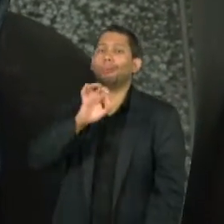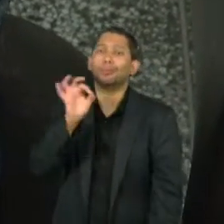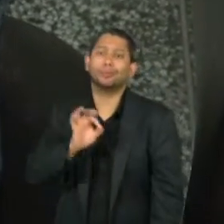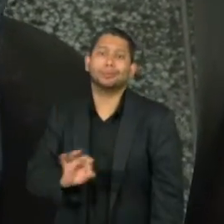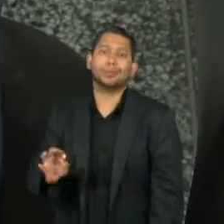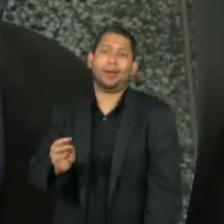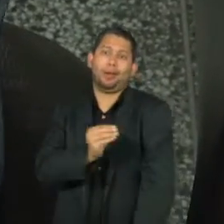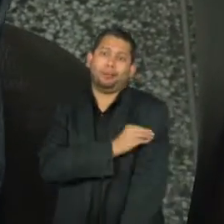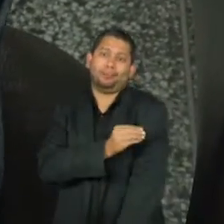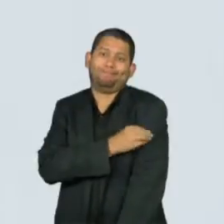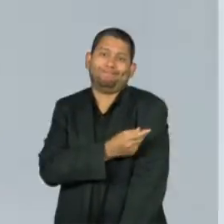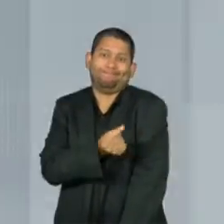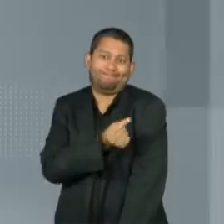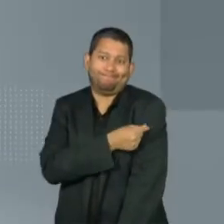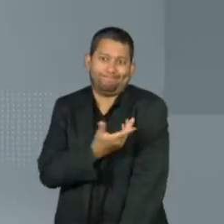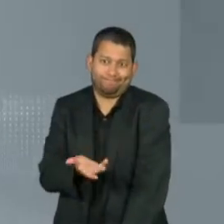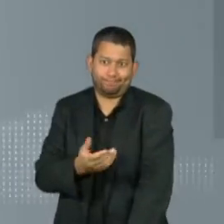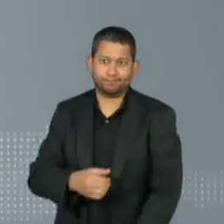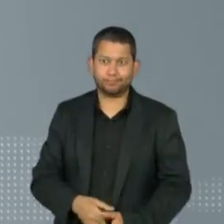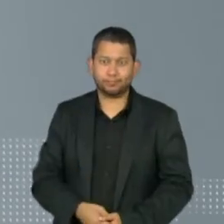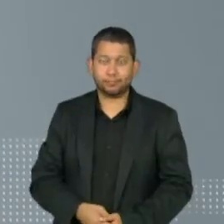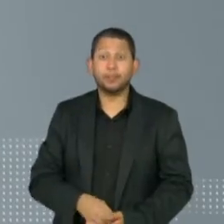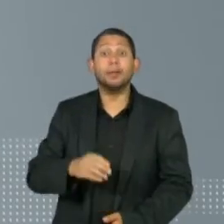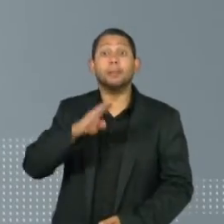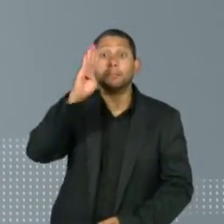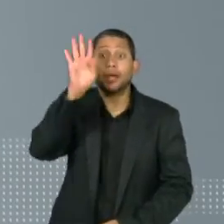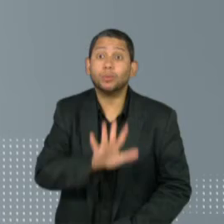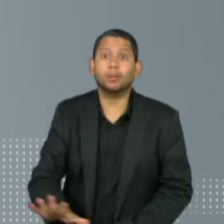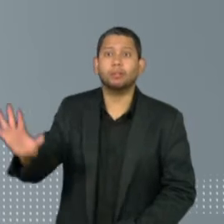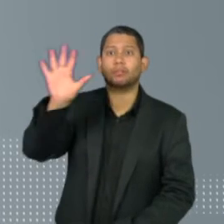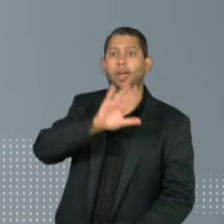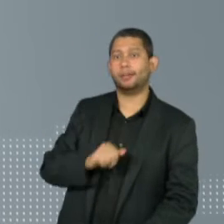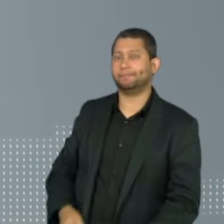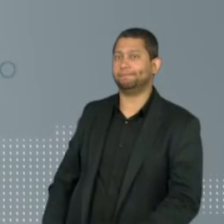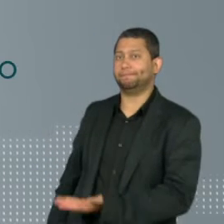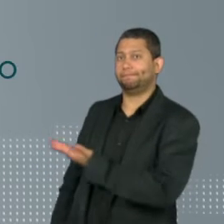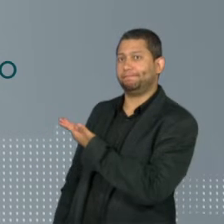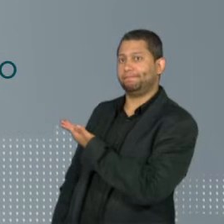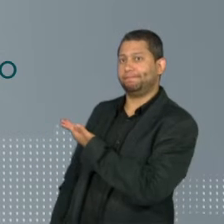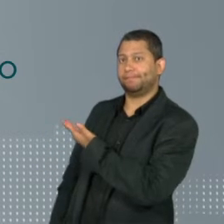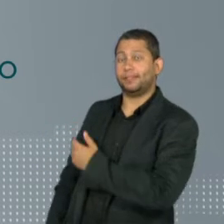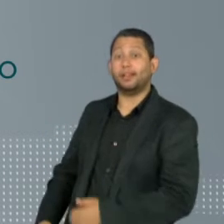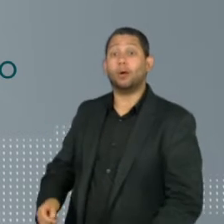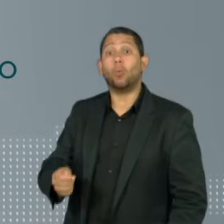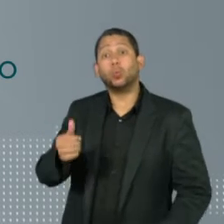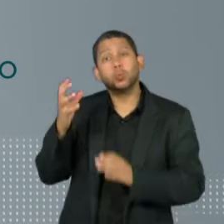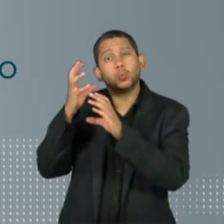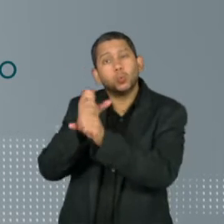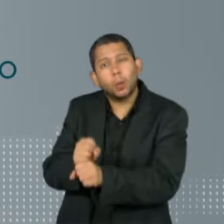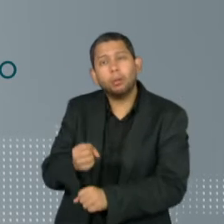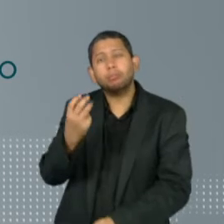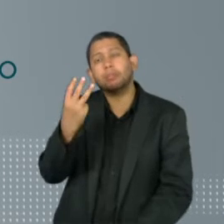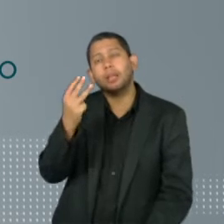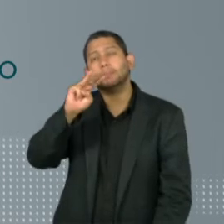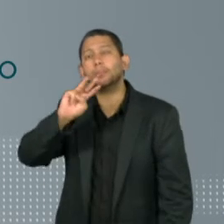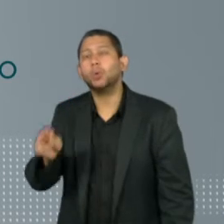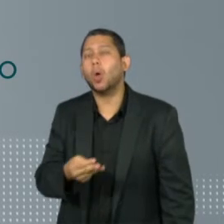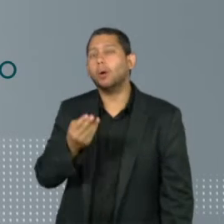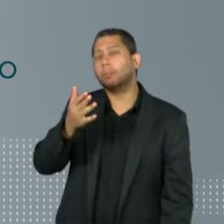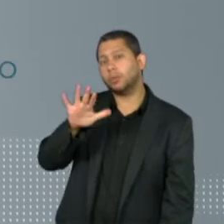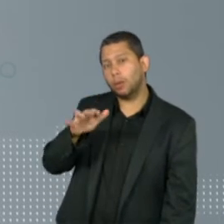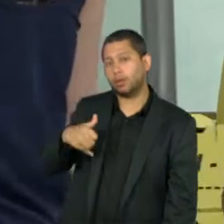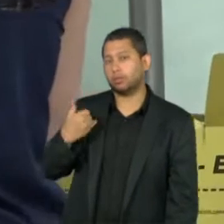foram vacinados. Em todo o país, são menos de 3 milhões de crianças entre 5 e 11 anos com a